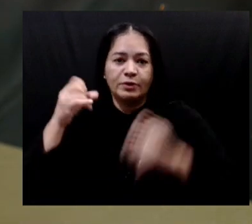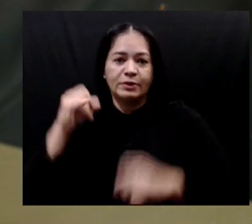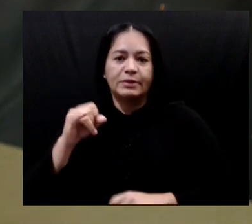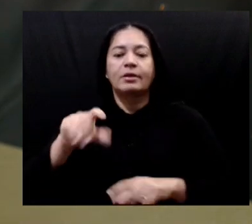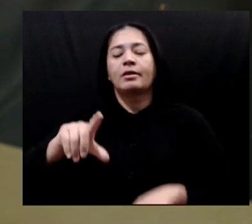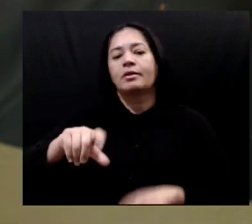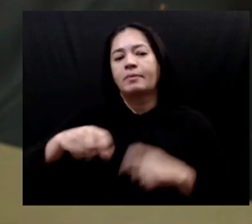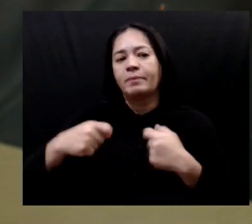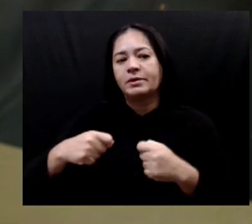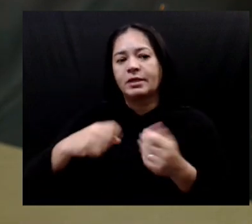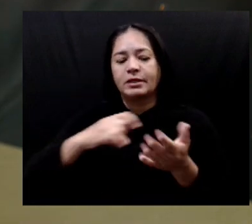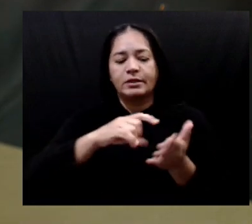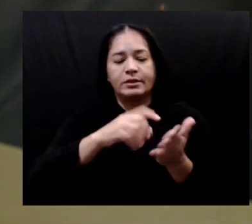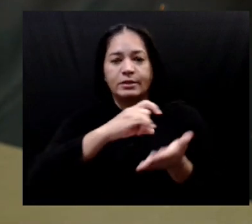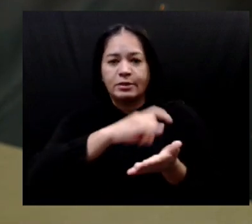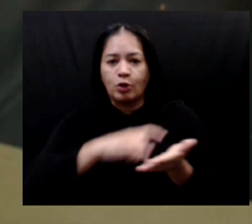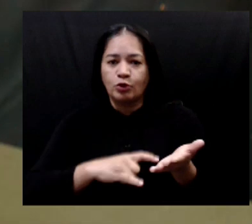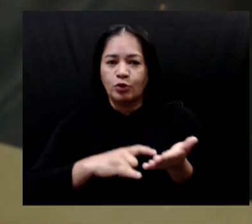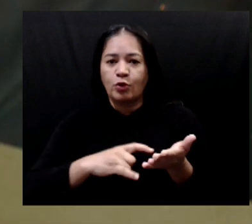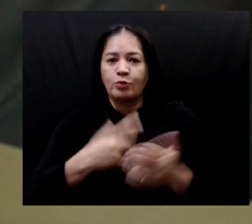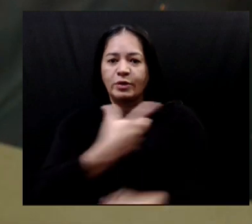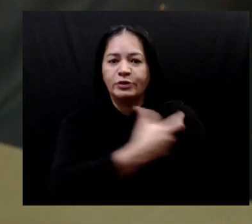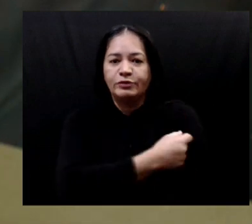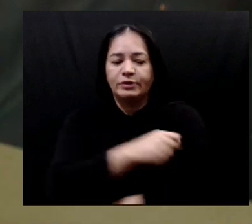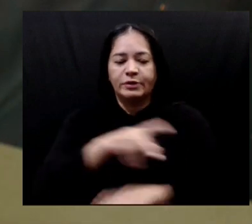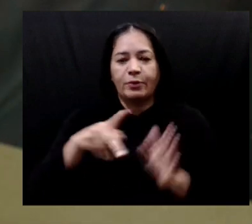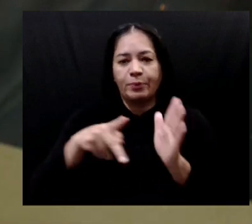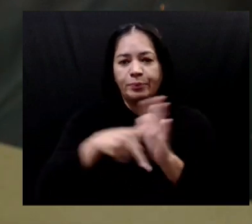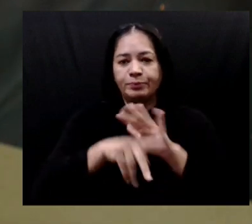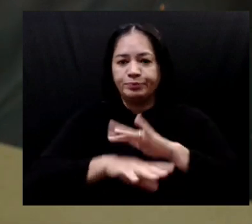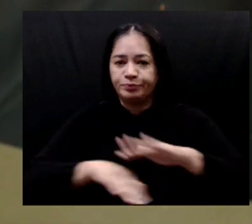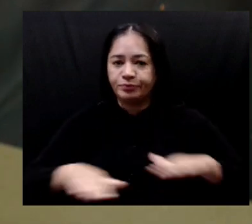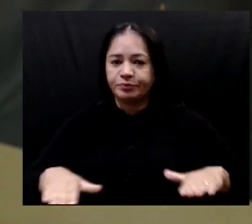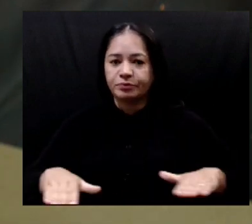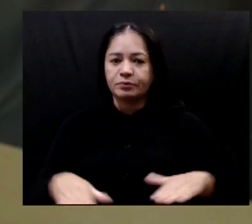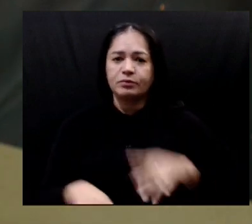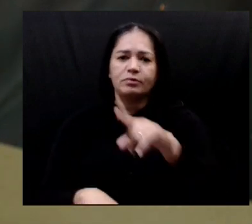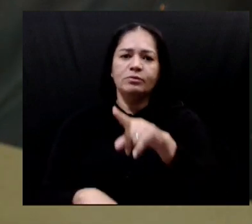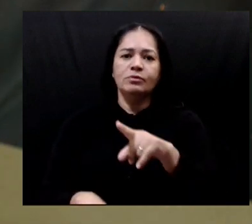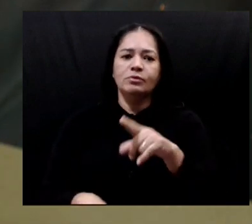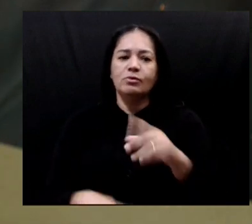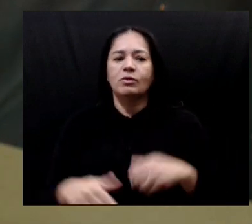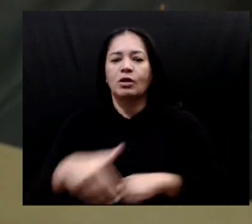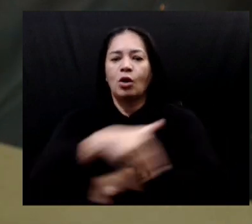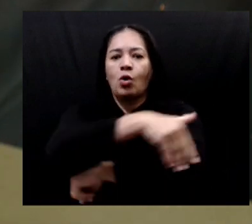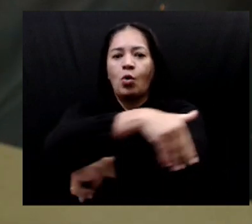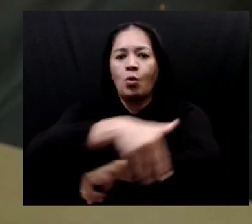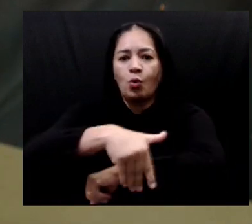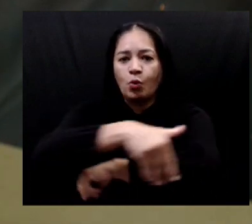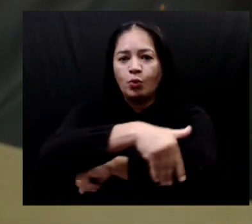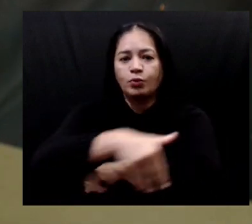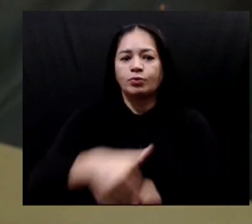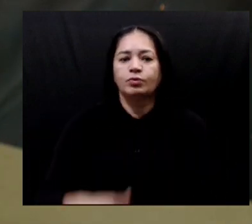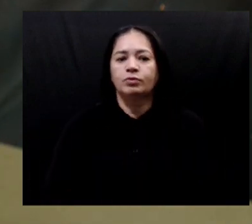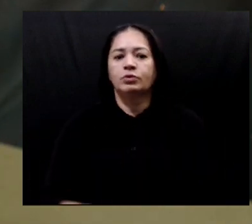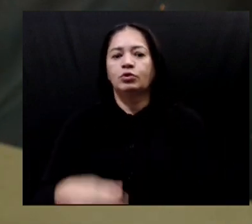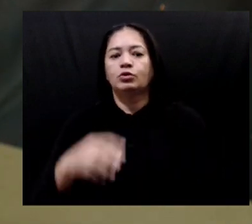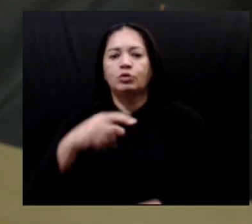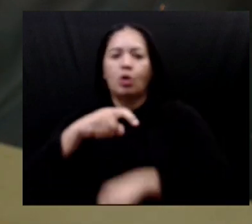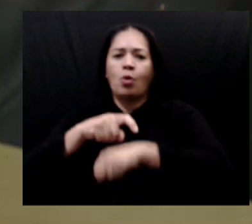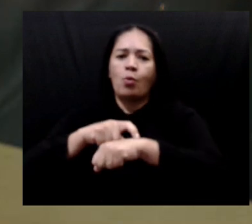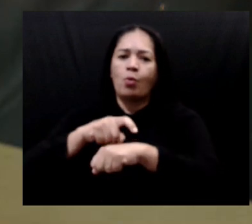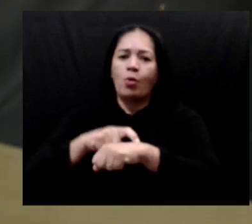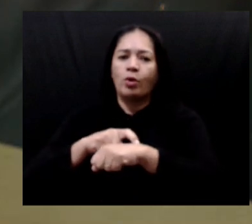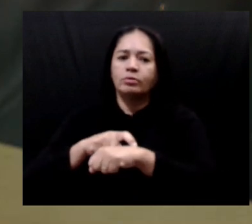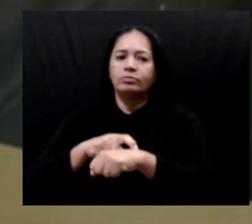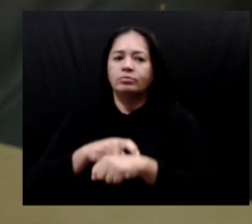de vacinação das crianças. E para você ver os endereços das unidades, os horários da vacinação, você